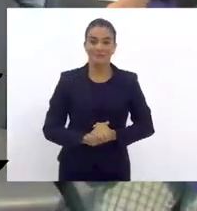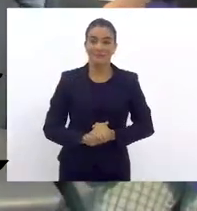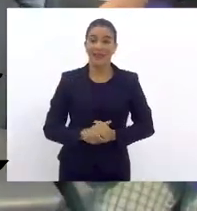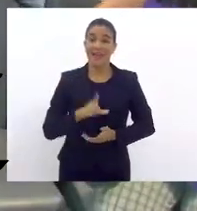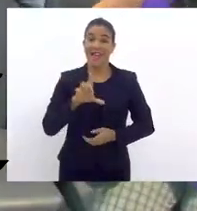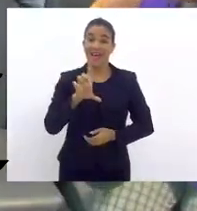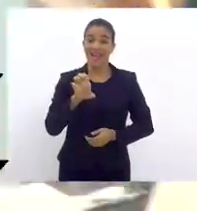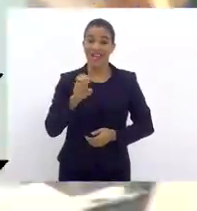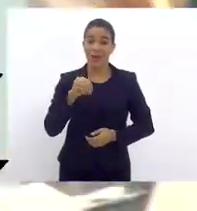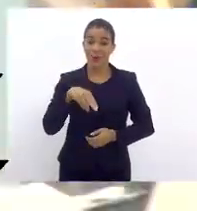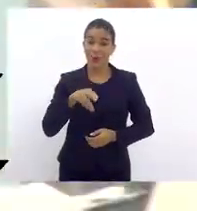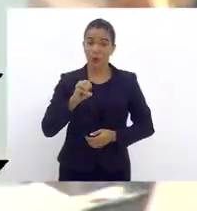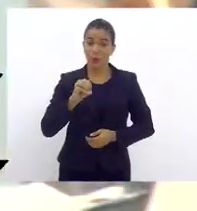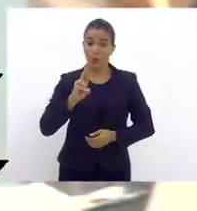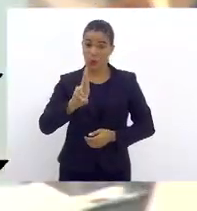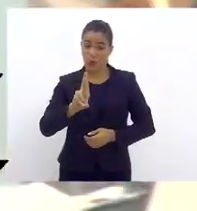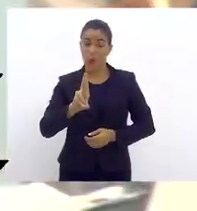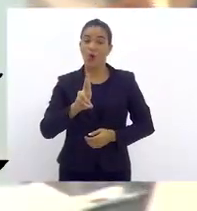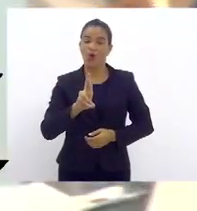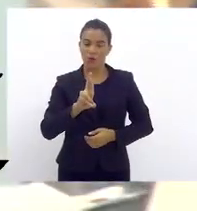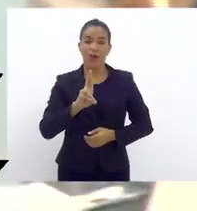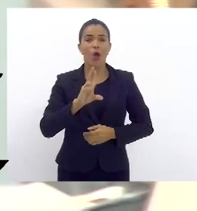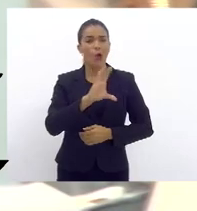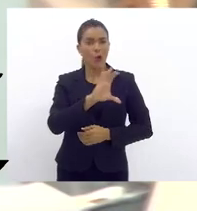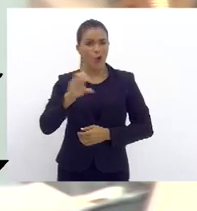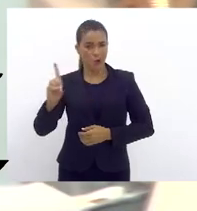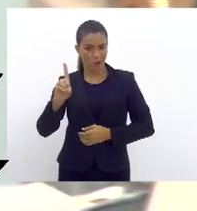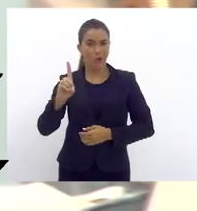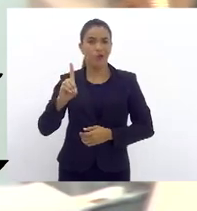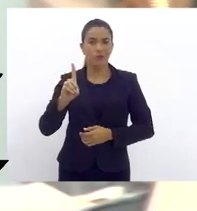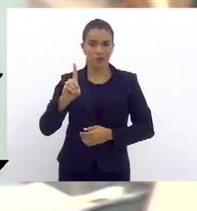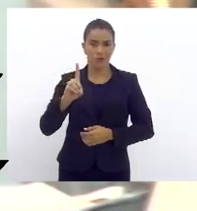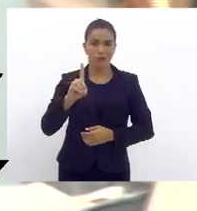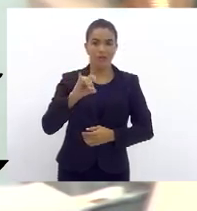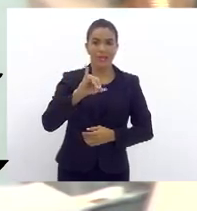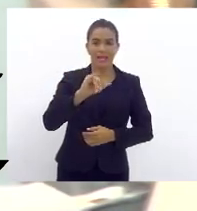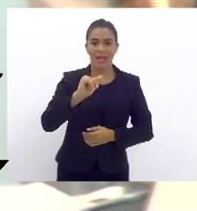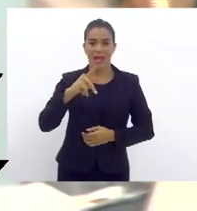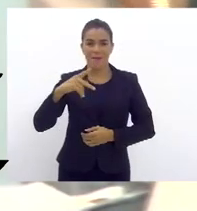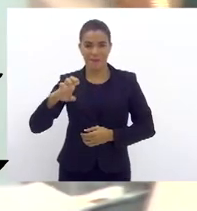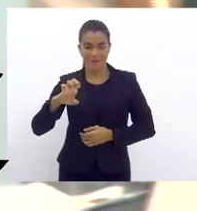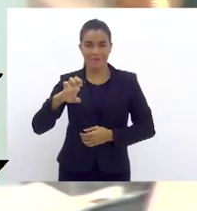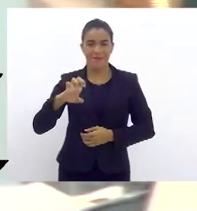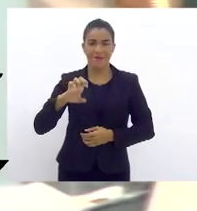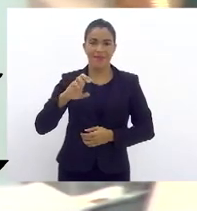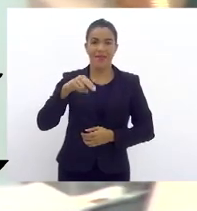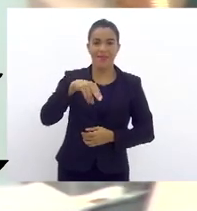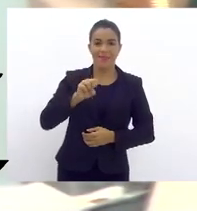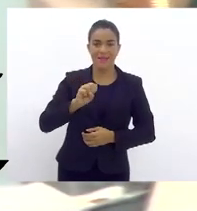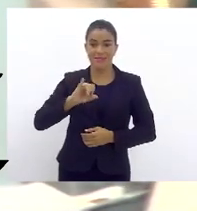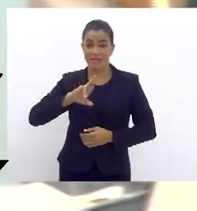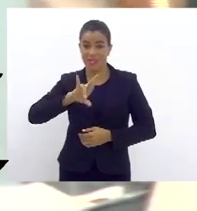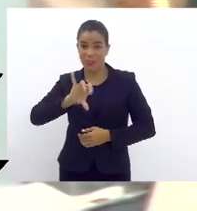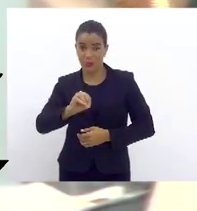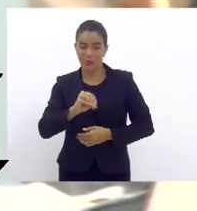a Leonor Maria leonídio que é coordenadora do apms Rio Cadê ela ótimo